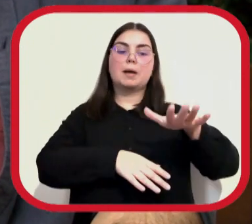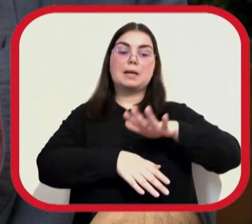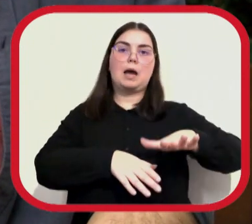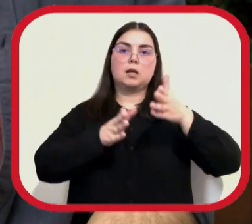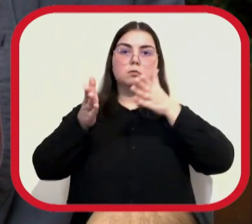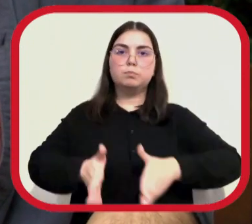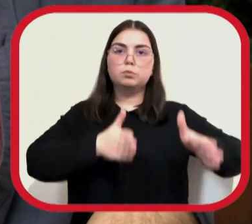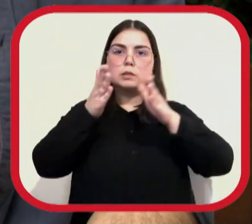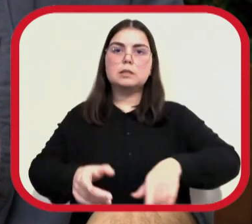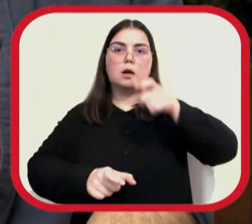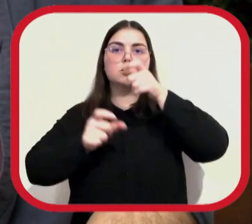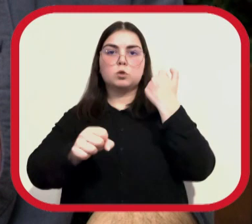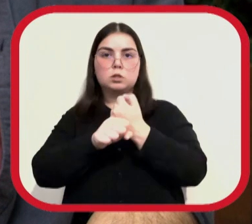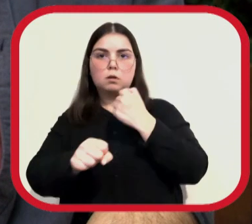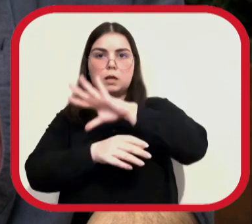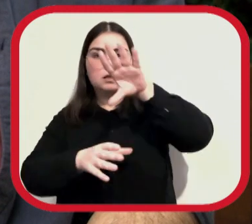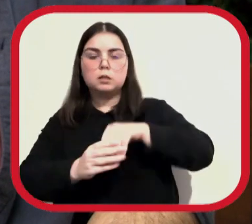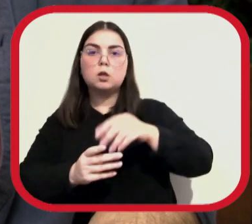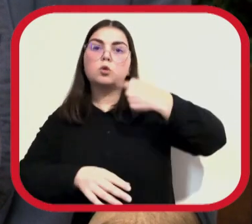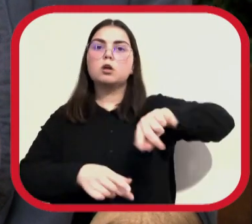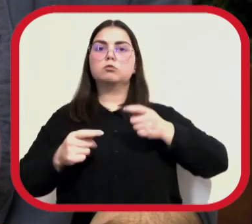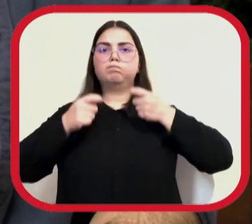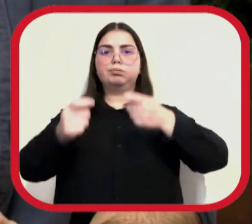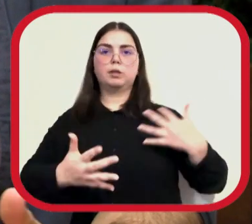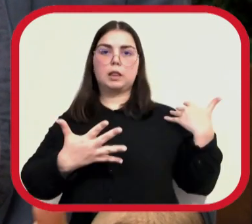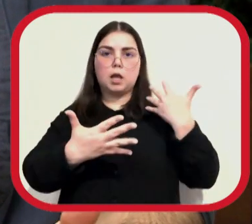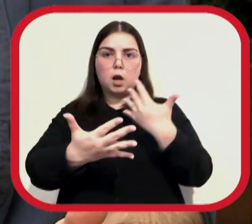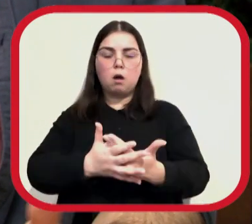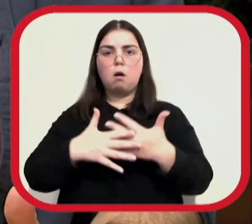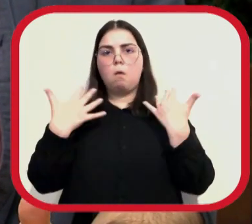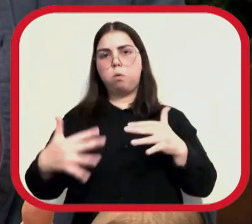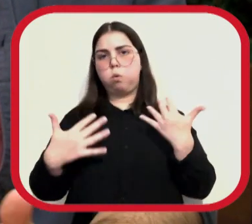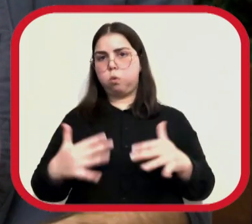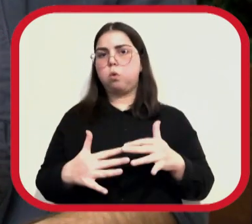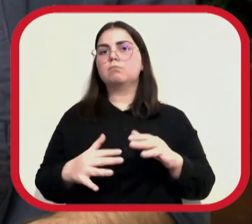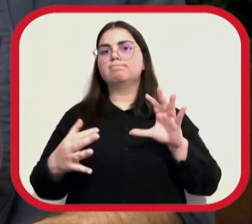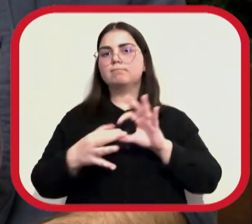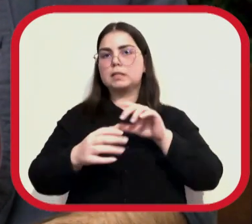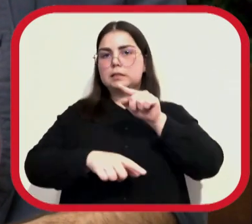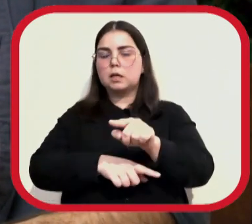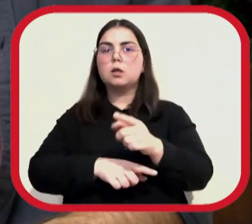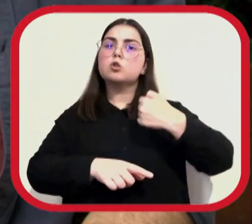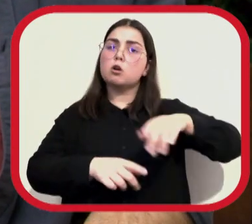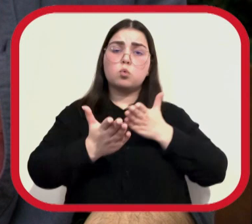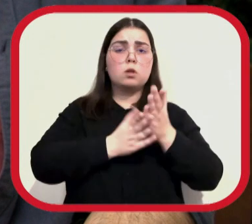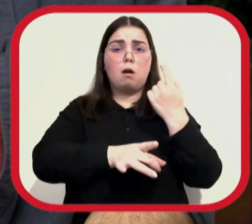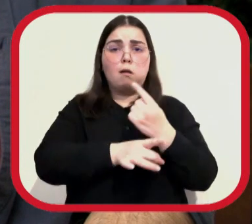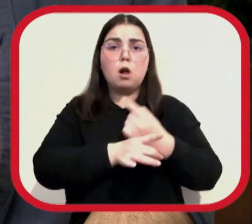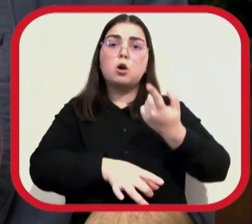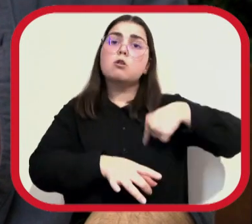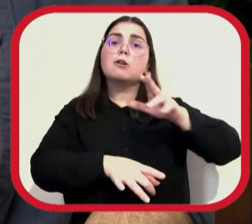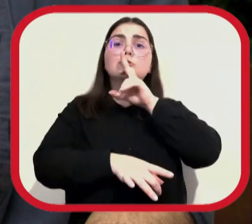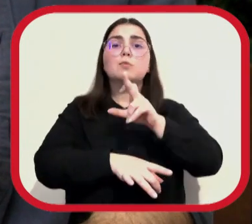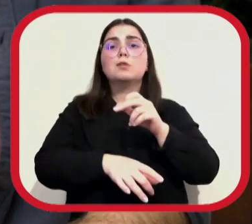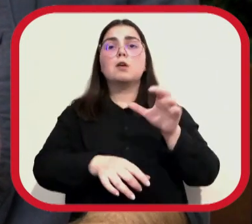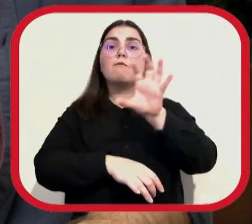também nas áreas de produção e nas áreas do pessoal. Portanto, a casa, temos feito um investimento ao longo dos últimos anos muito grande nesse sentido e vamos continuar a fazer,